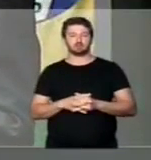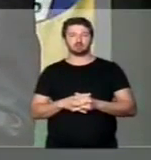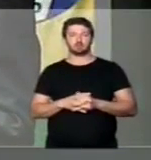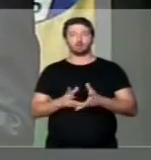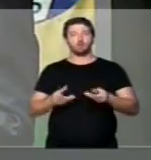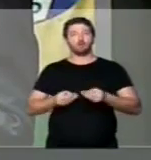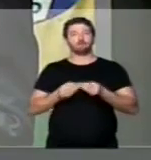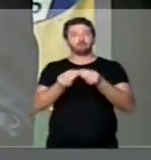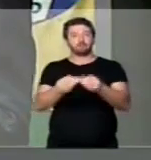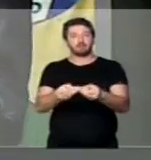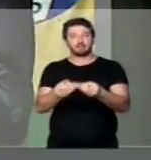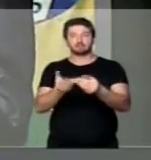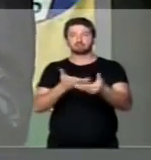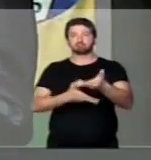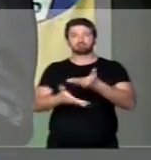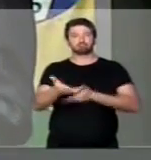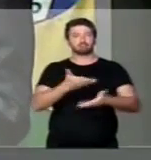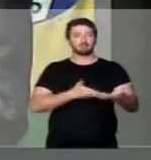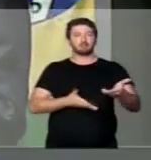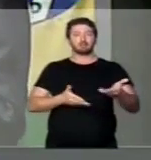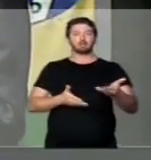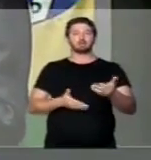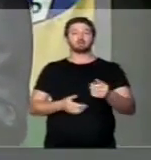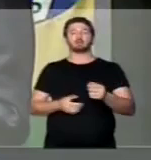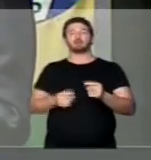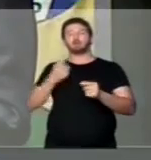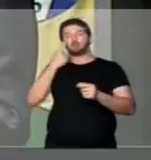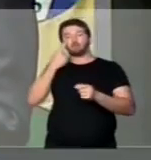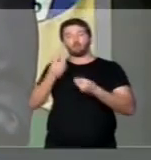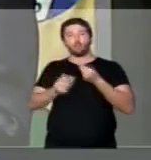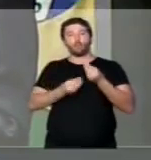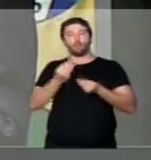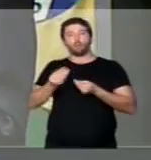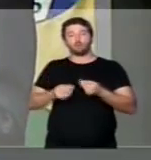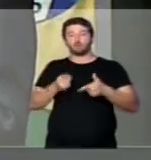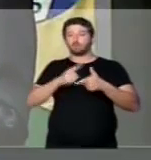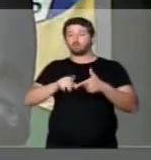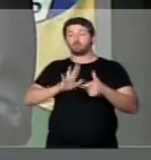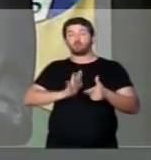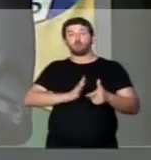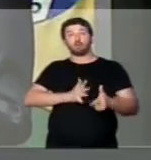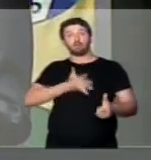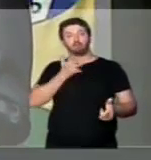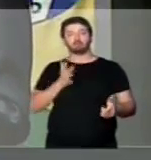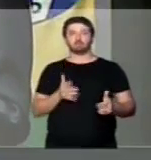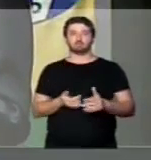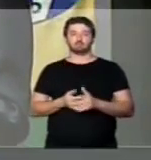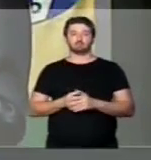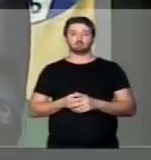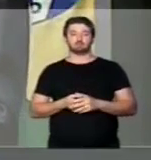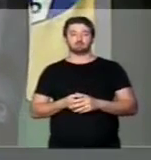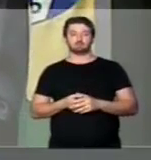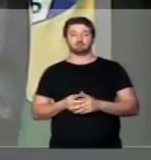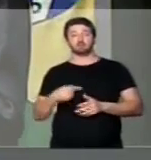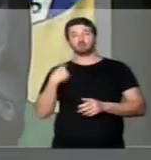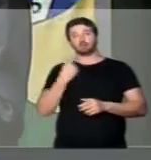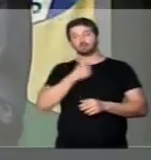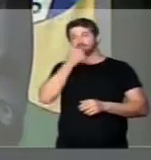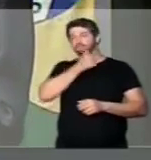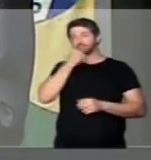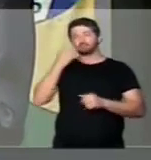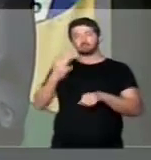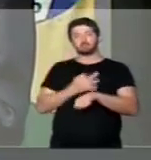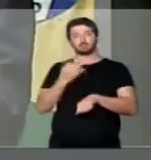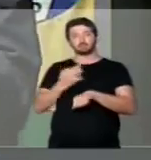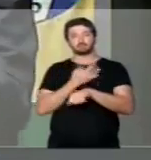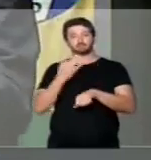Compartilhar e traçar os contornos da herança maldita com que teremos de